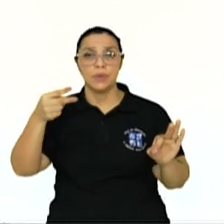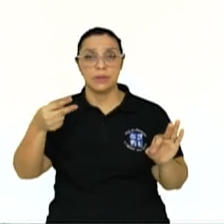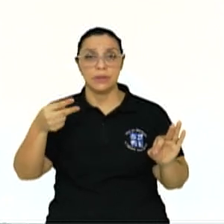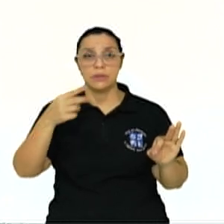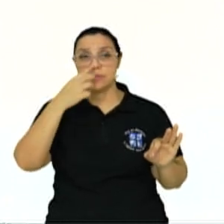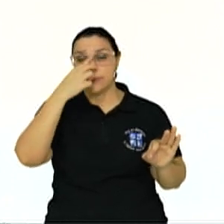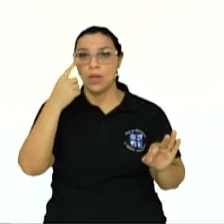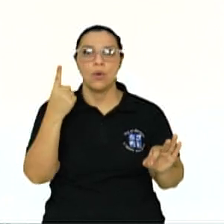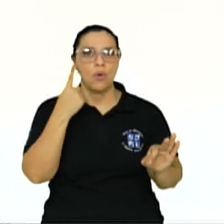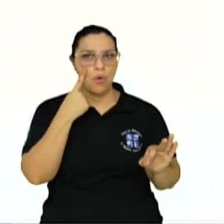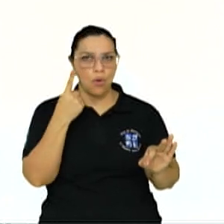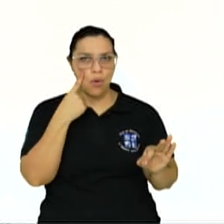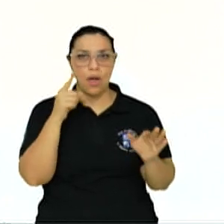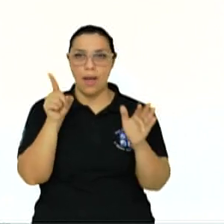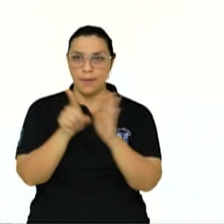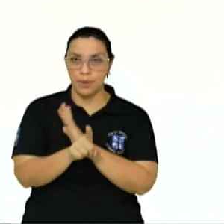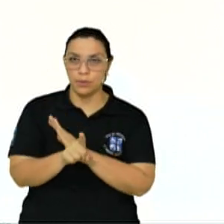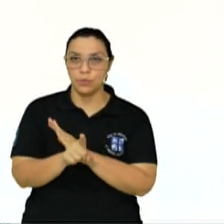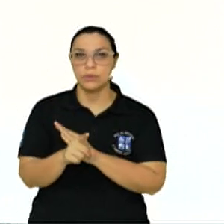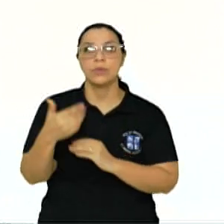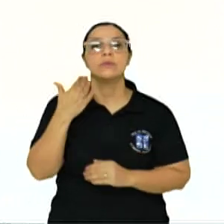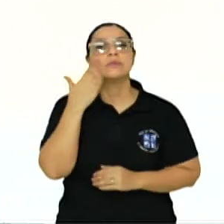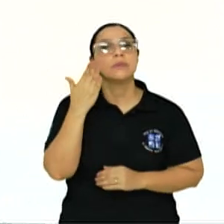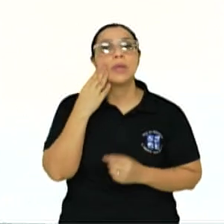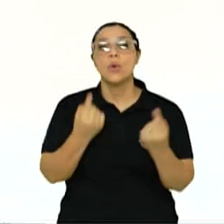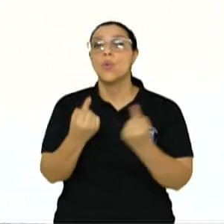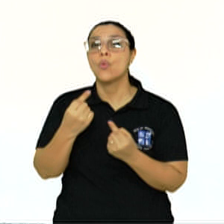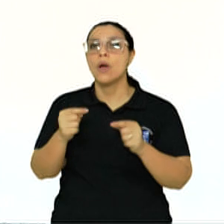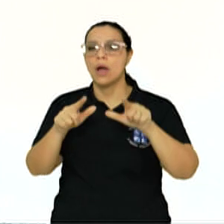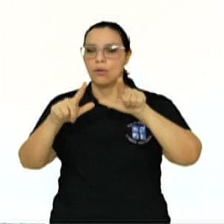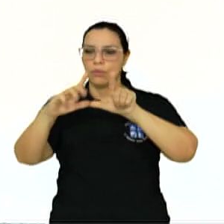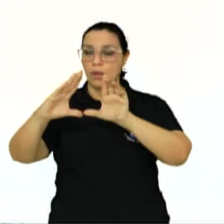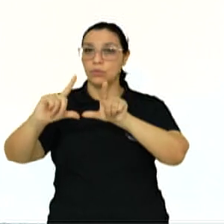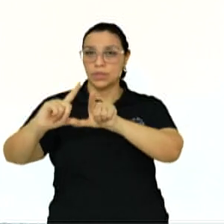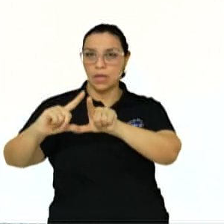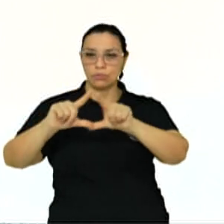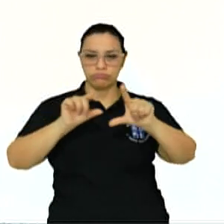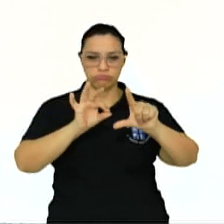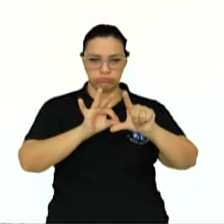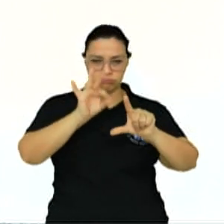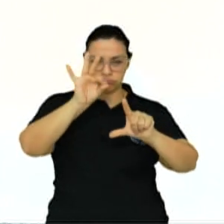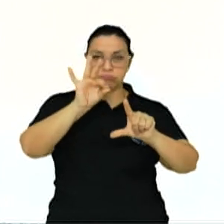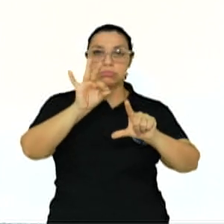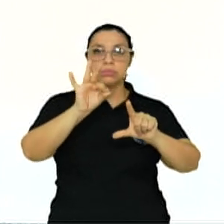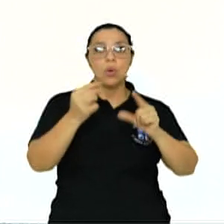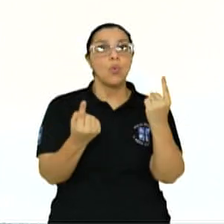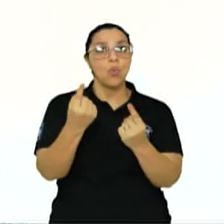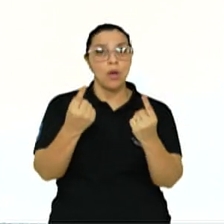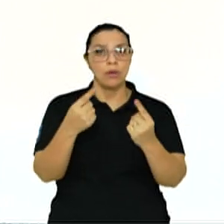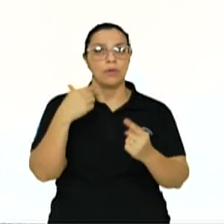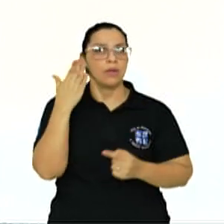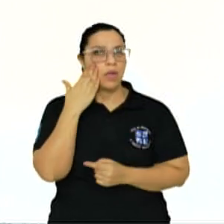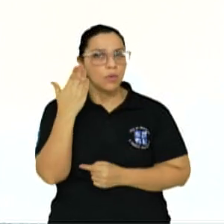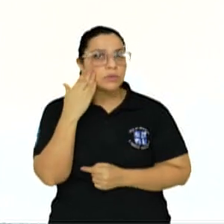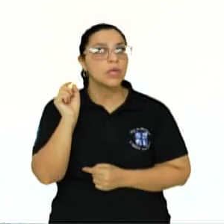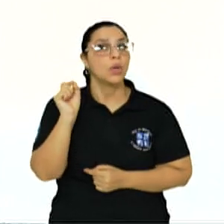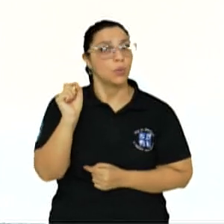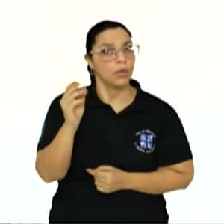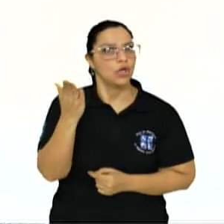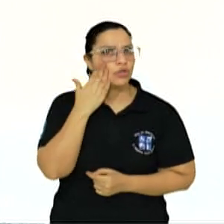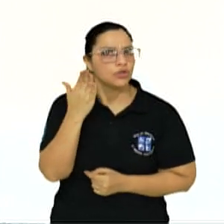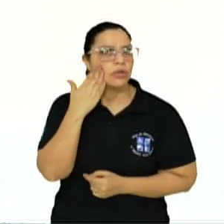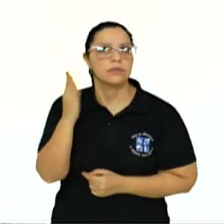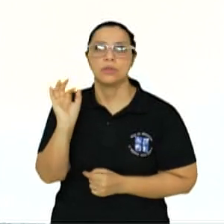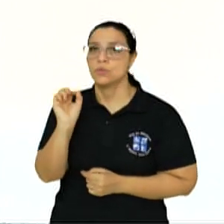Na verdade, assim, a pergunta é qual é a área lateral, tá? Então, a pergunta qual é a área lateral da pirâmide, só que quais são os